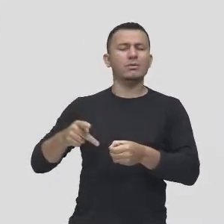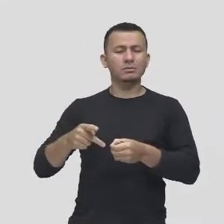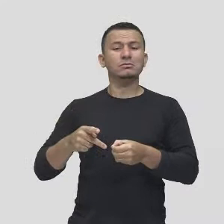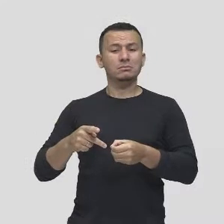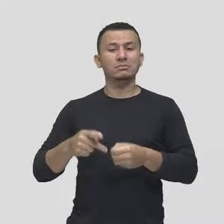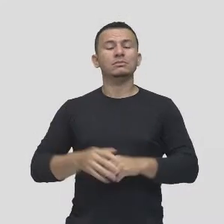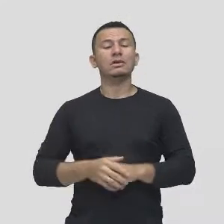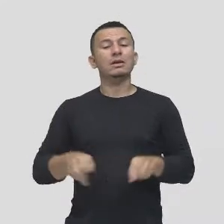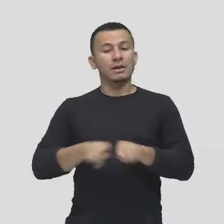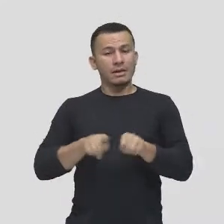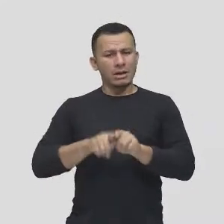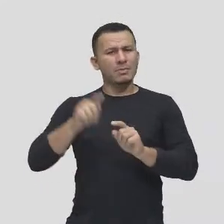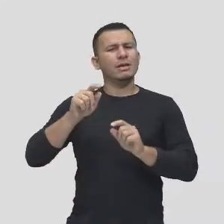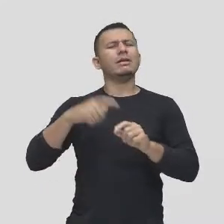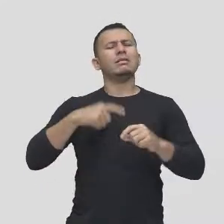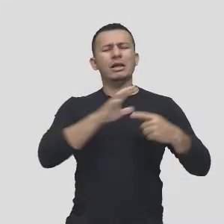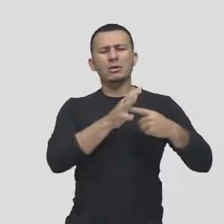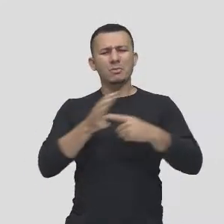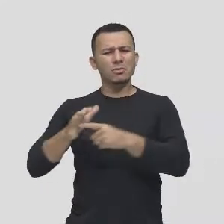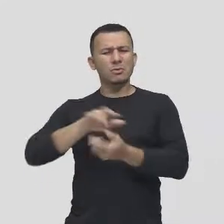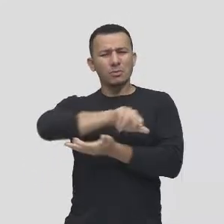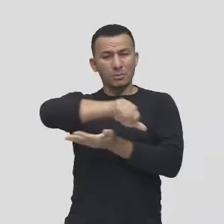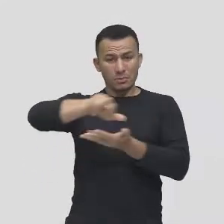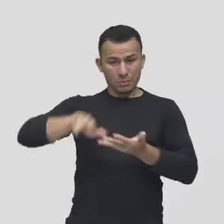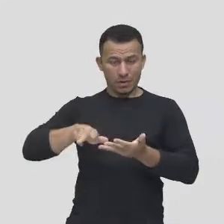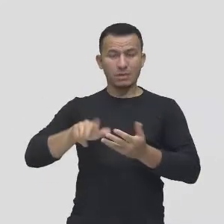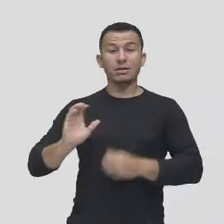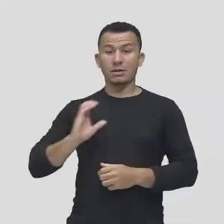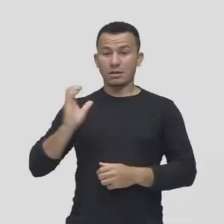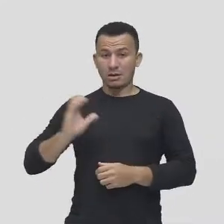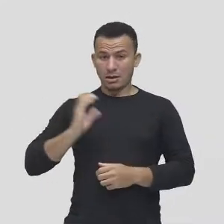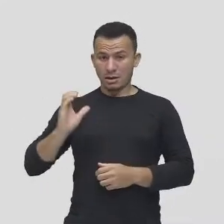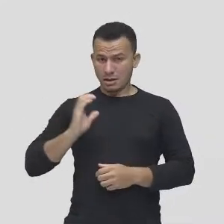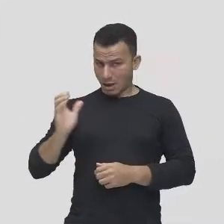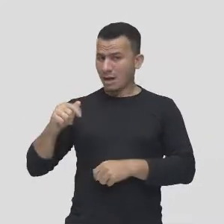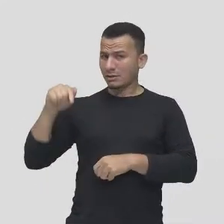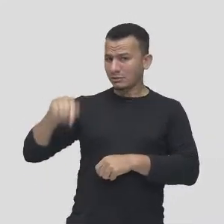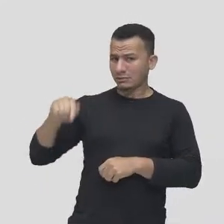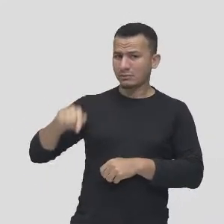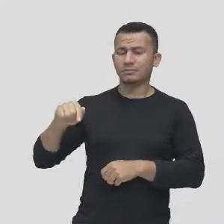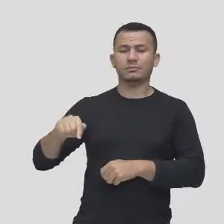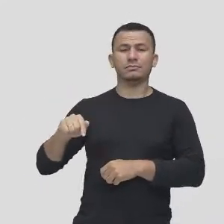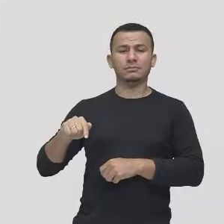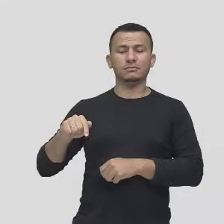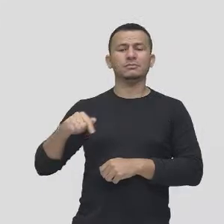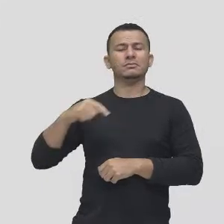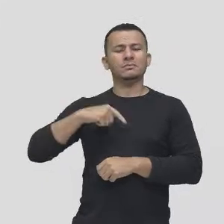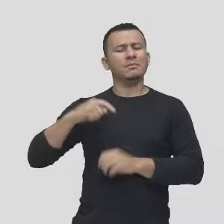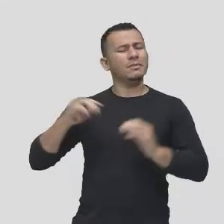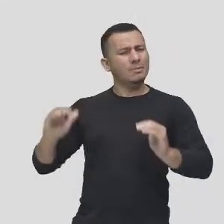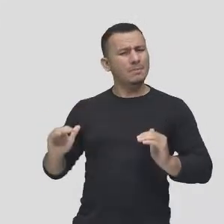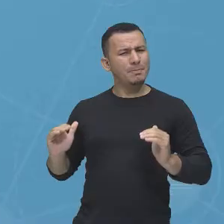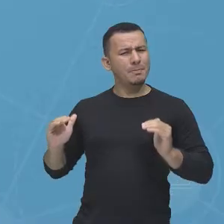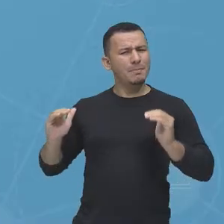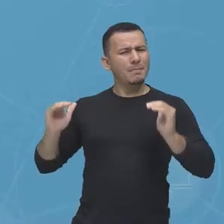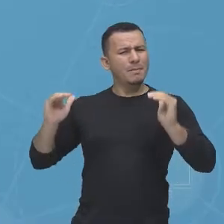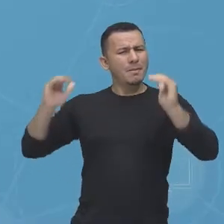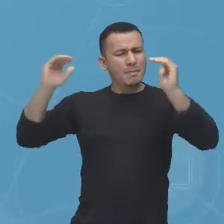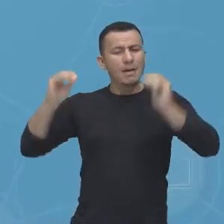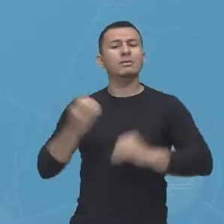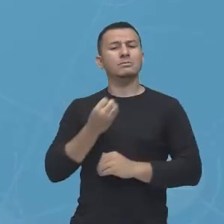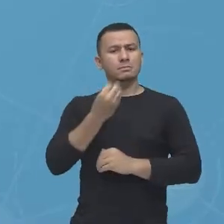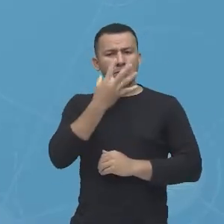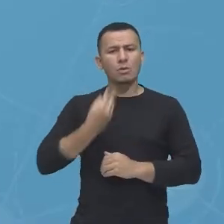E das máquinas diversas aí, né? O Canadá é um país que tem ali um elevado padrão de vida, assim como